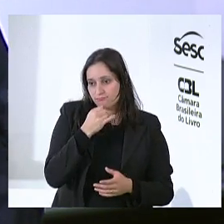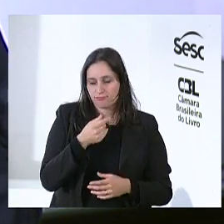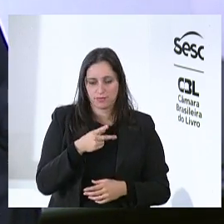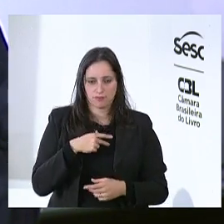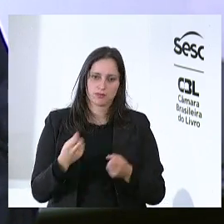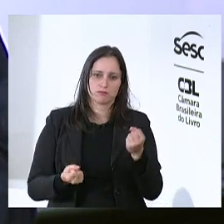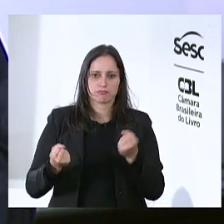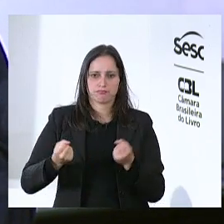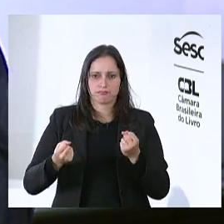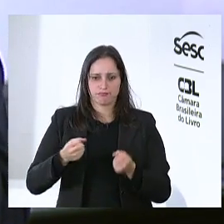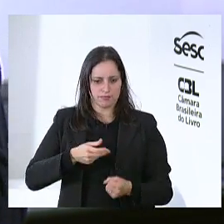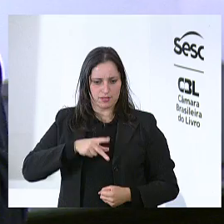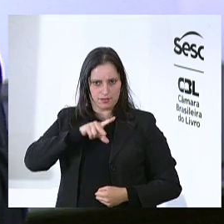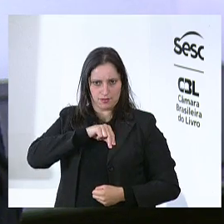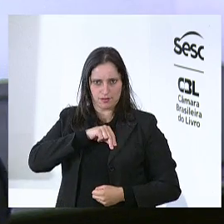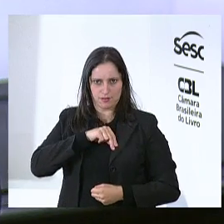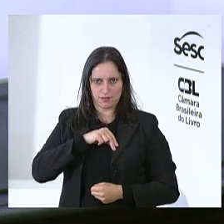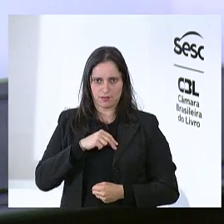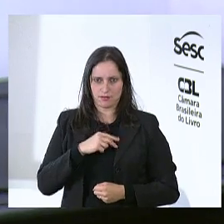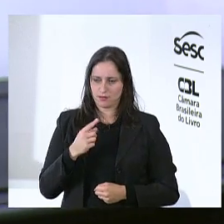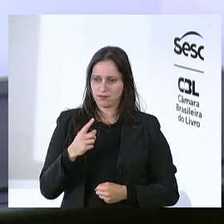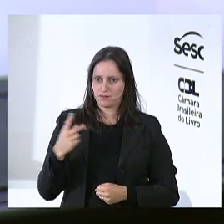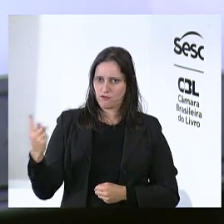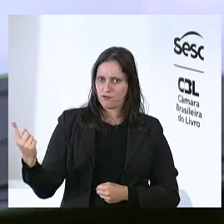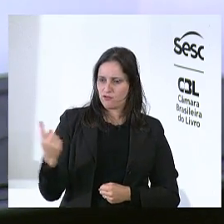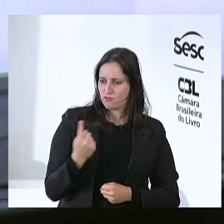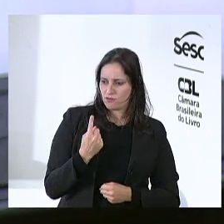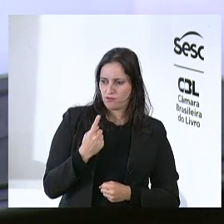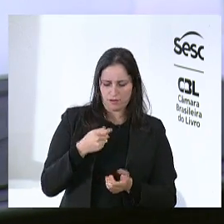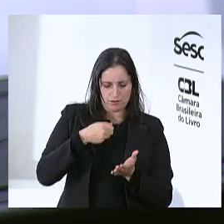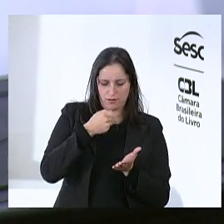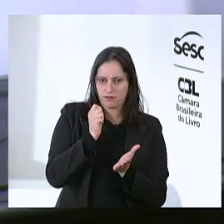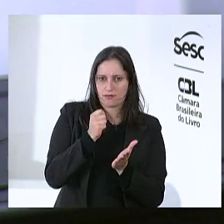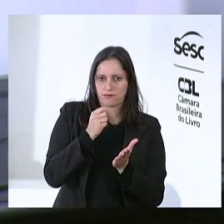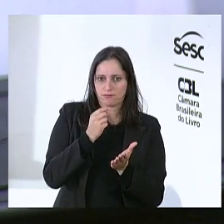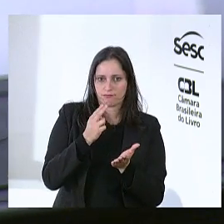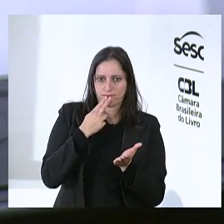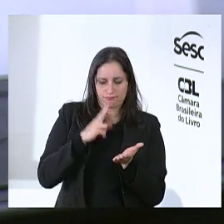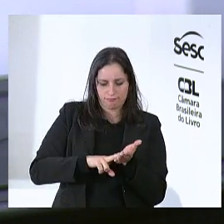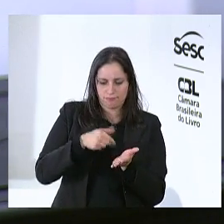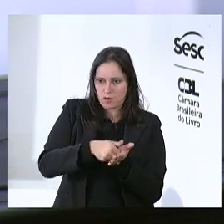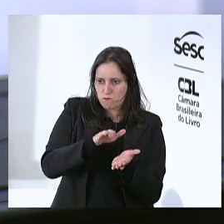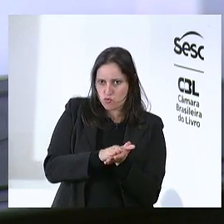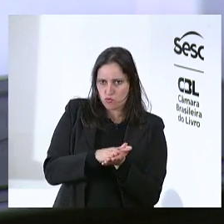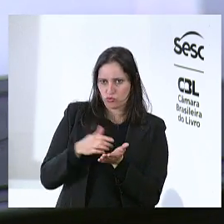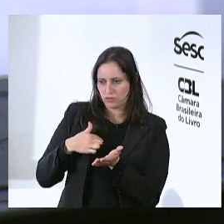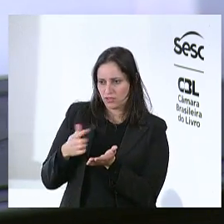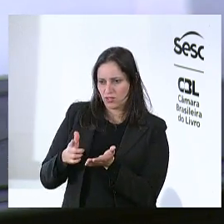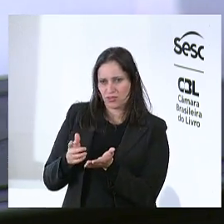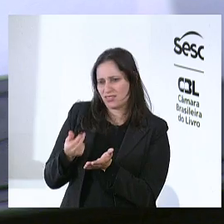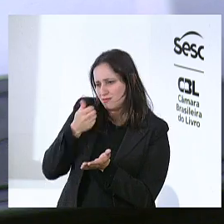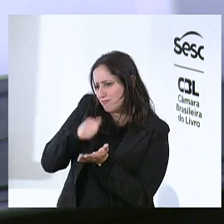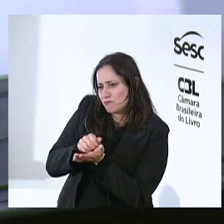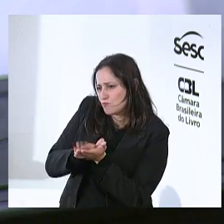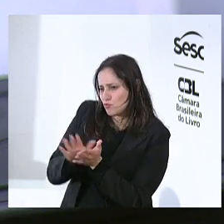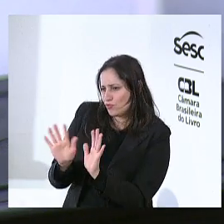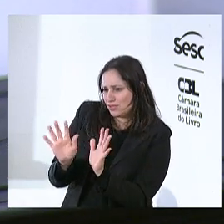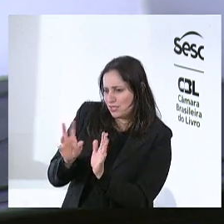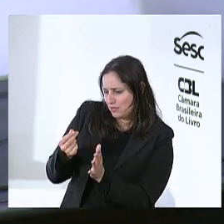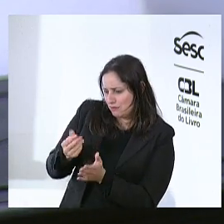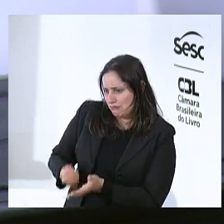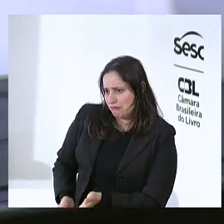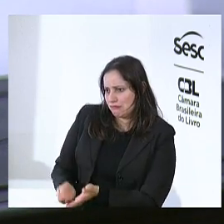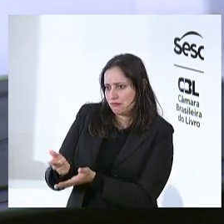jogo. Então, a corrupção é um sistema. A corrupção política ela tem uma natureza no